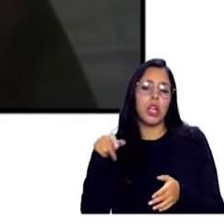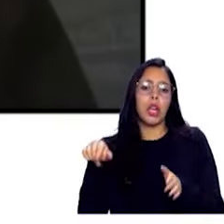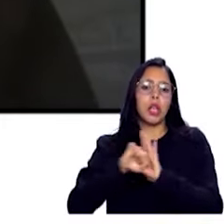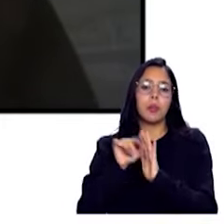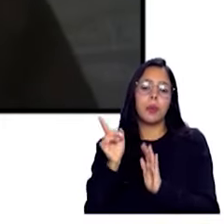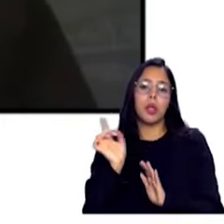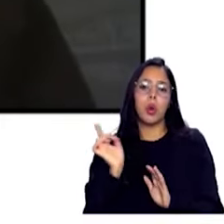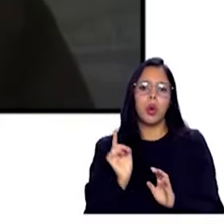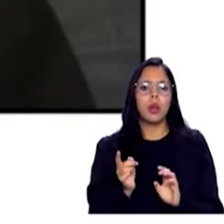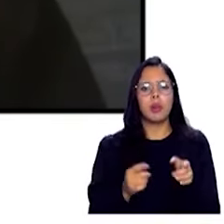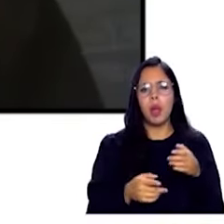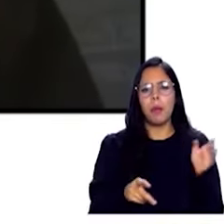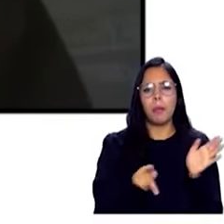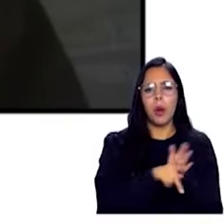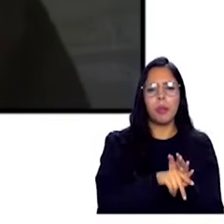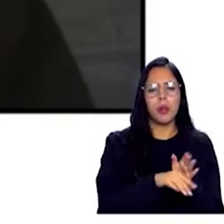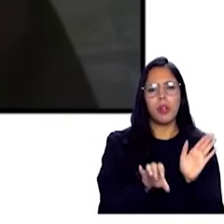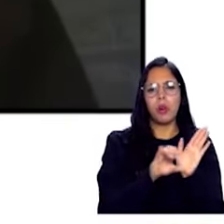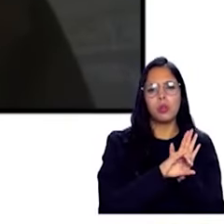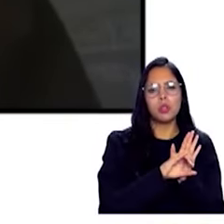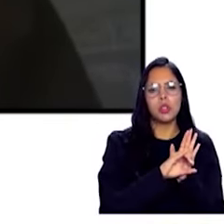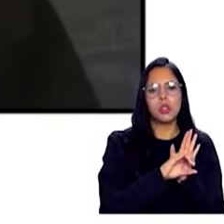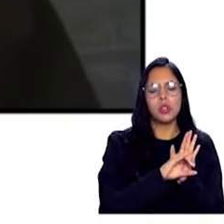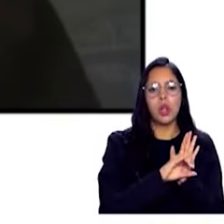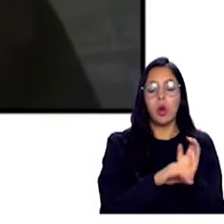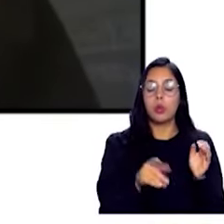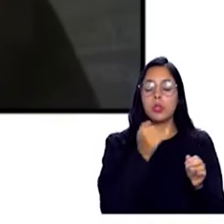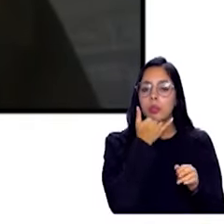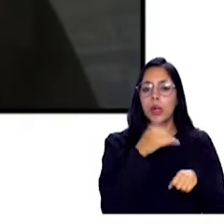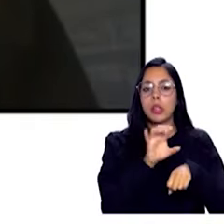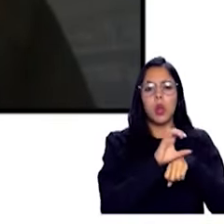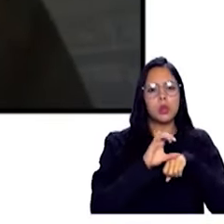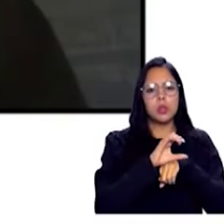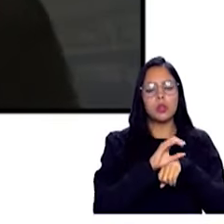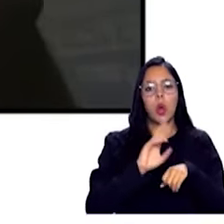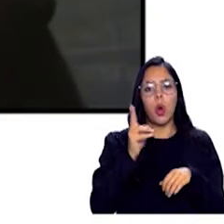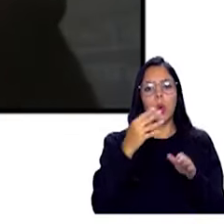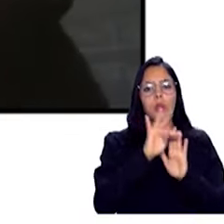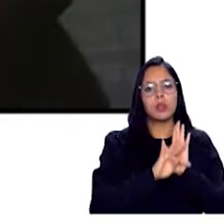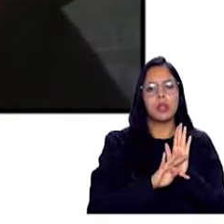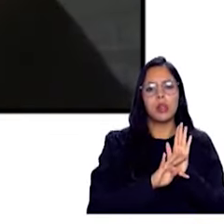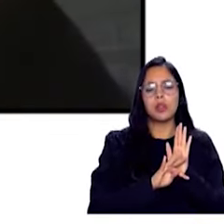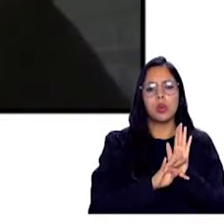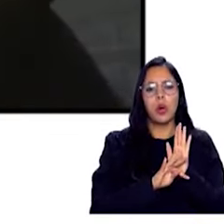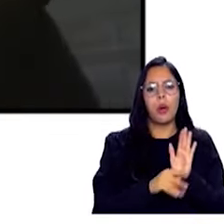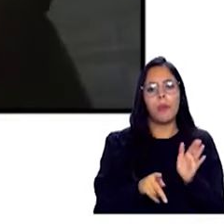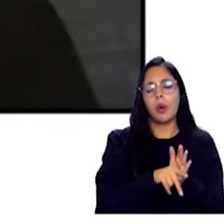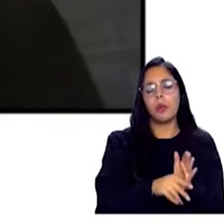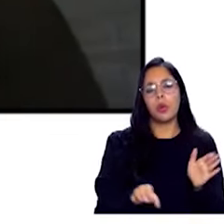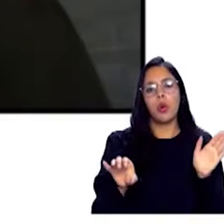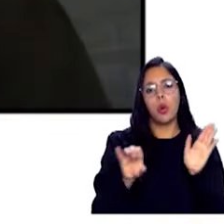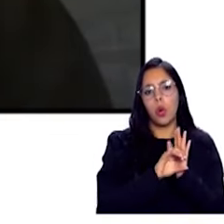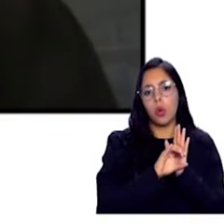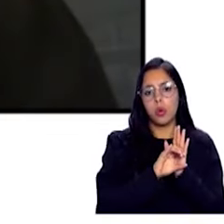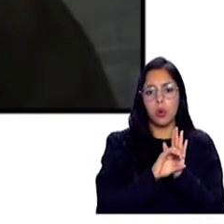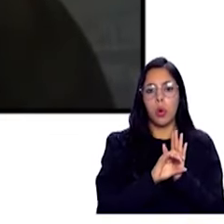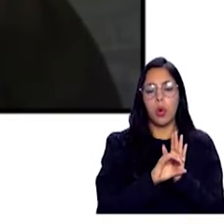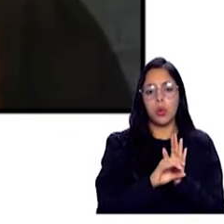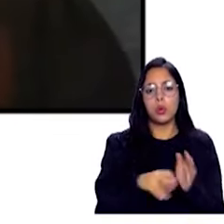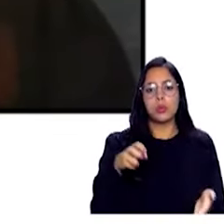decisão da Constituição ou a decisão do ao texto da Constituição ou ao texto do Código Penal né porque isso tudo tem que ser